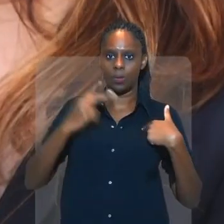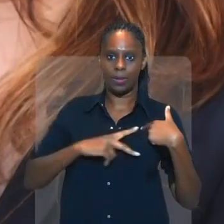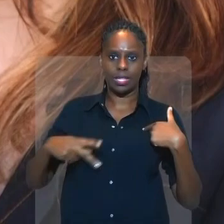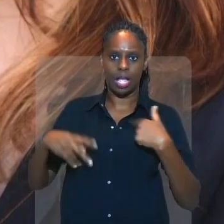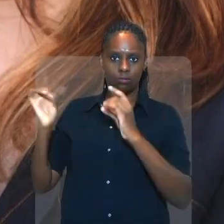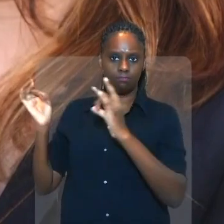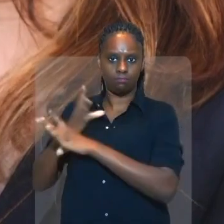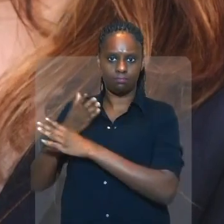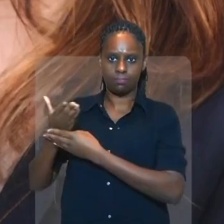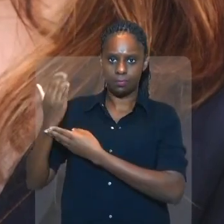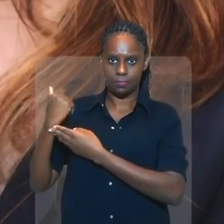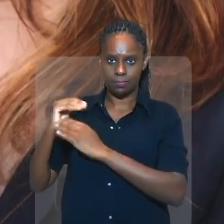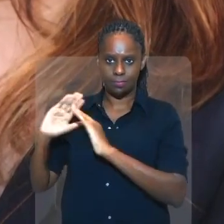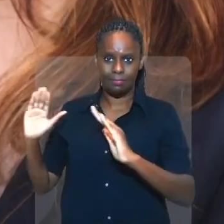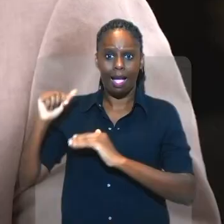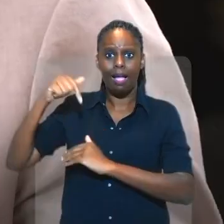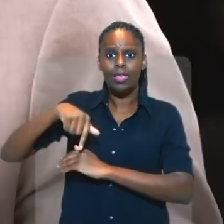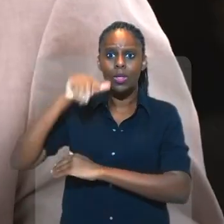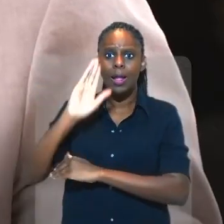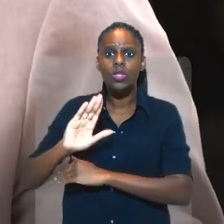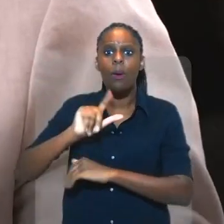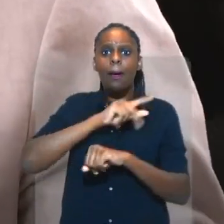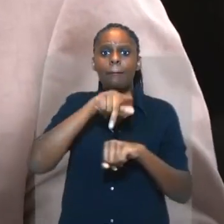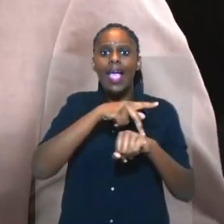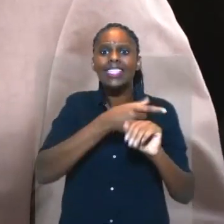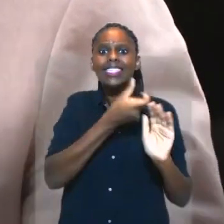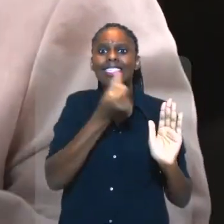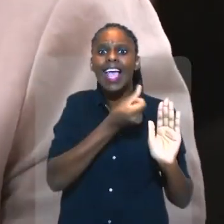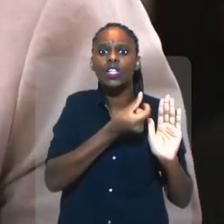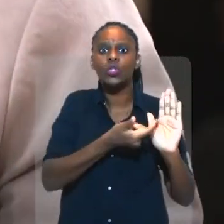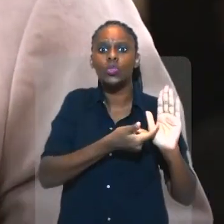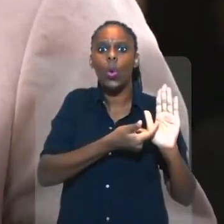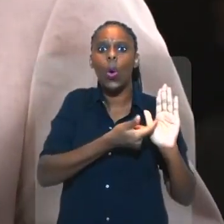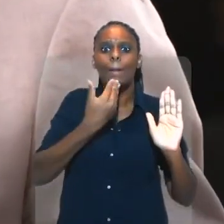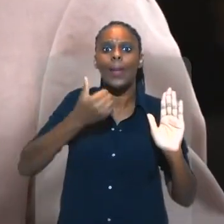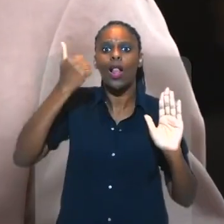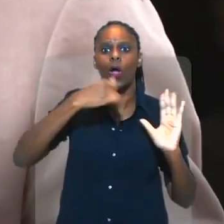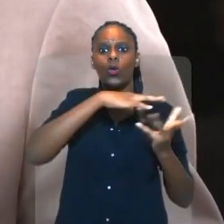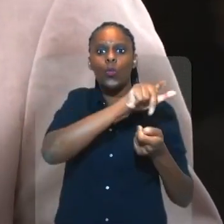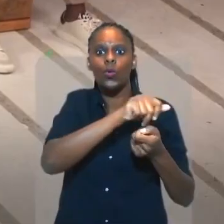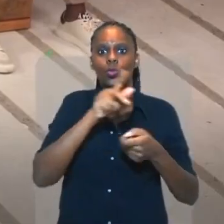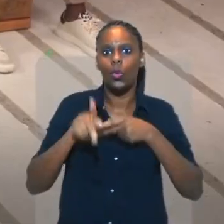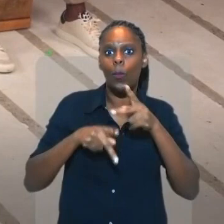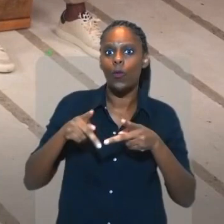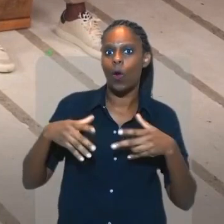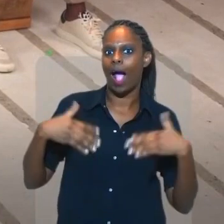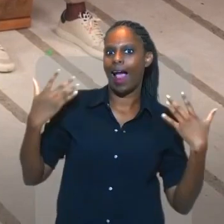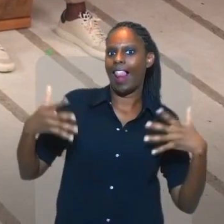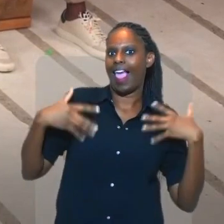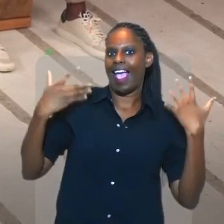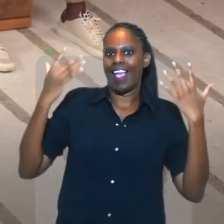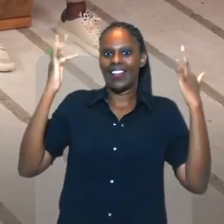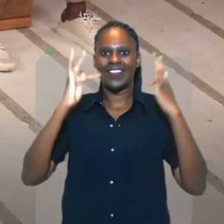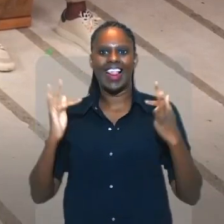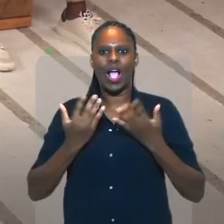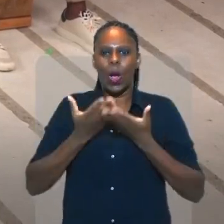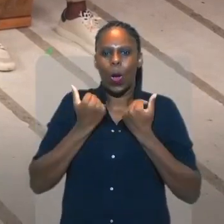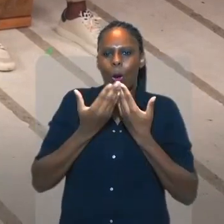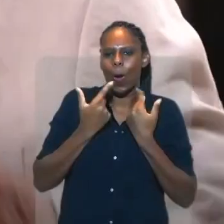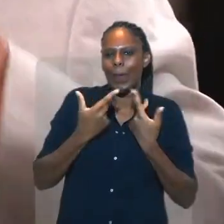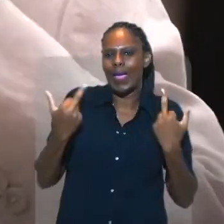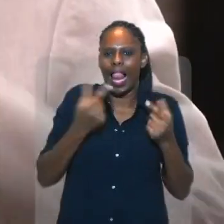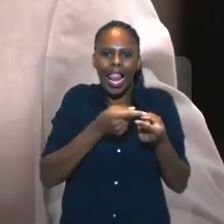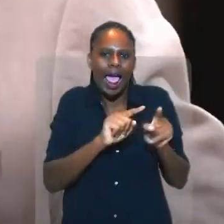eu quando eu deixei a presidência esse país era cesto economia do mundo o povo tava Alegre